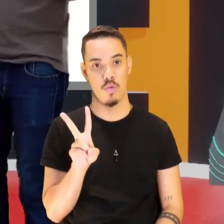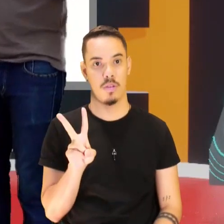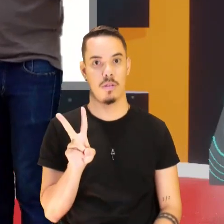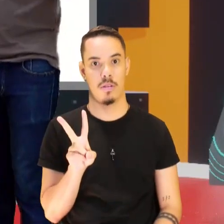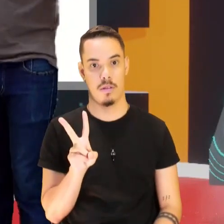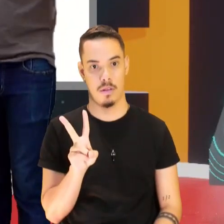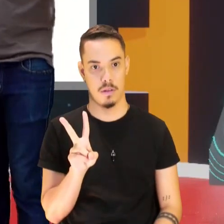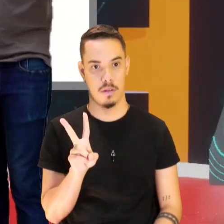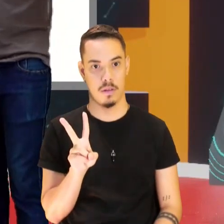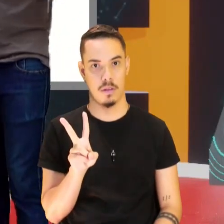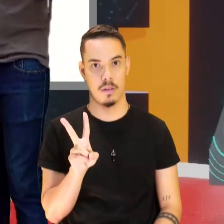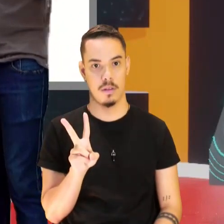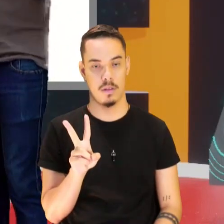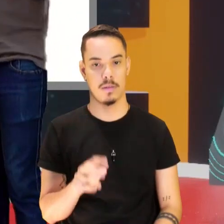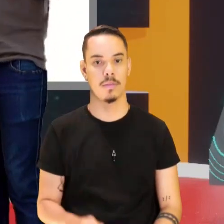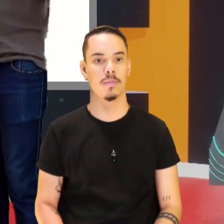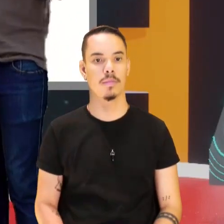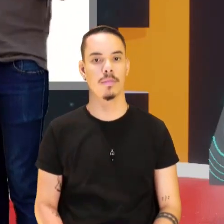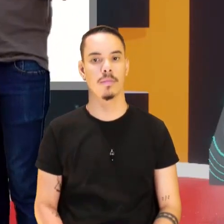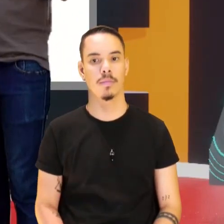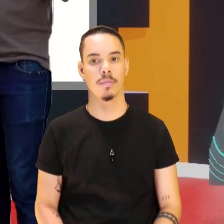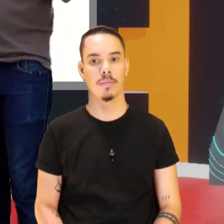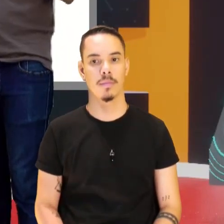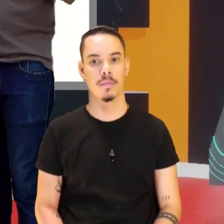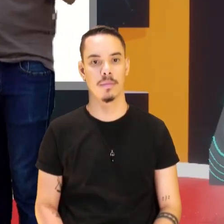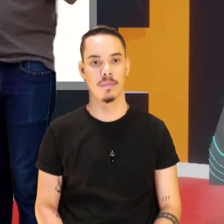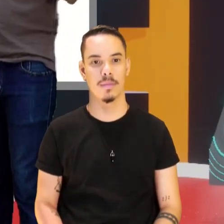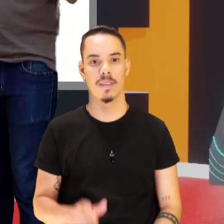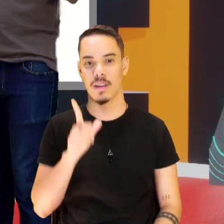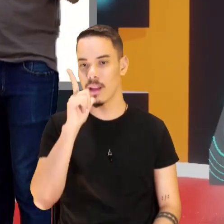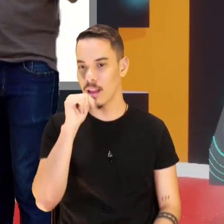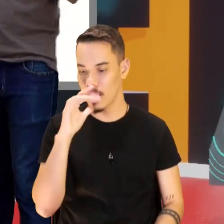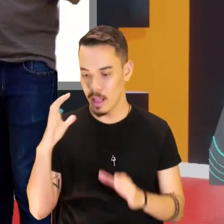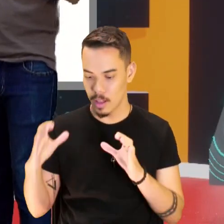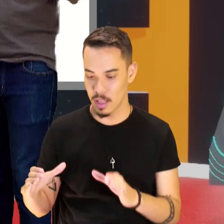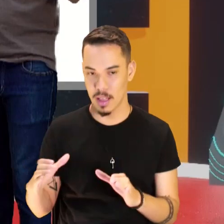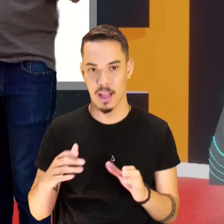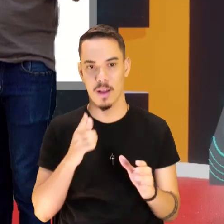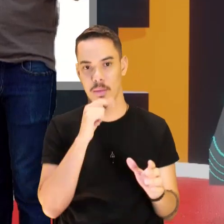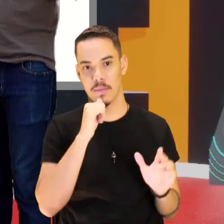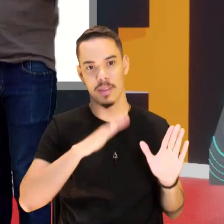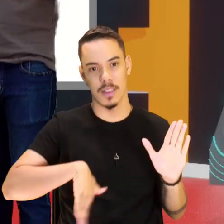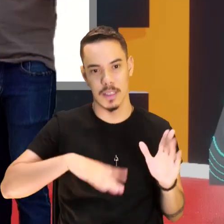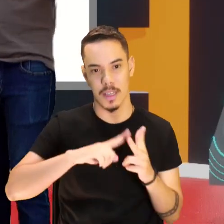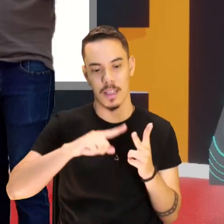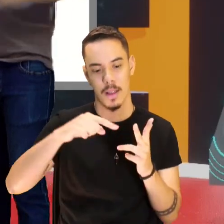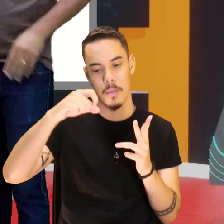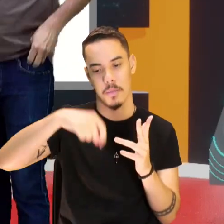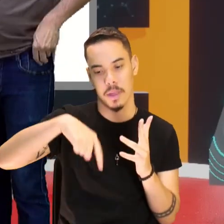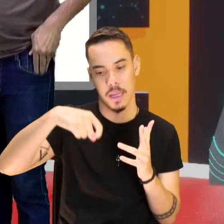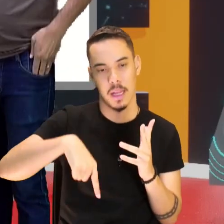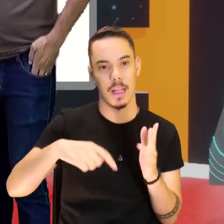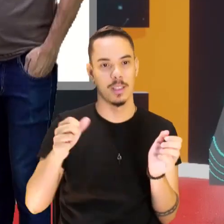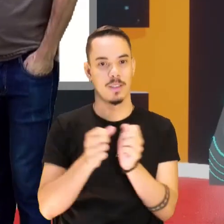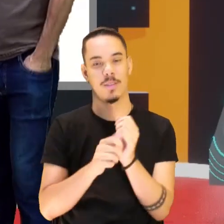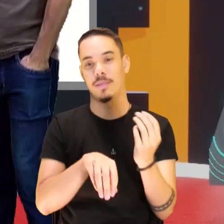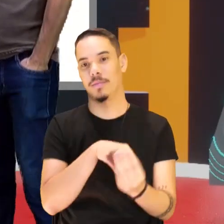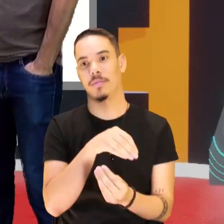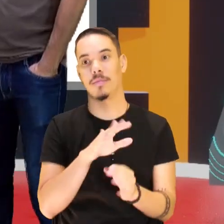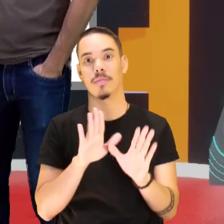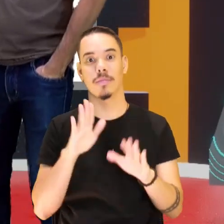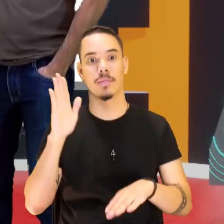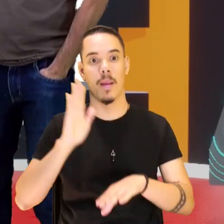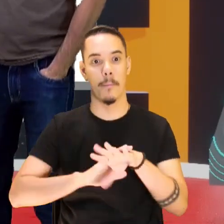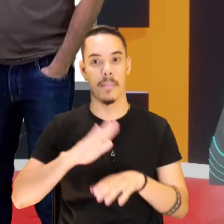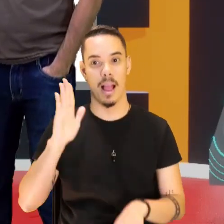a simples duas envolvendo a piscina torneira pingando Beleza agora envol